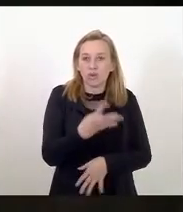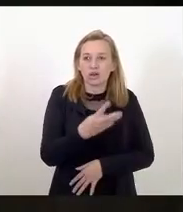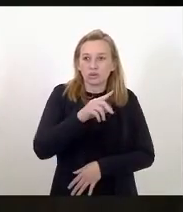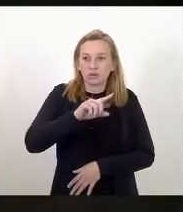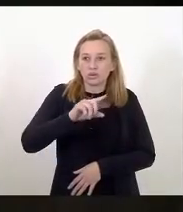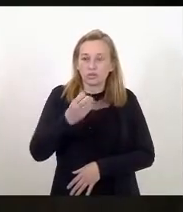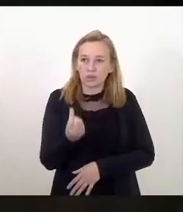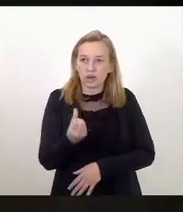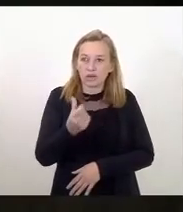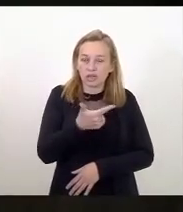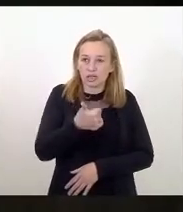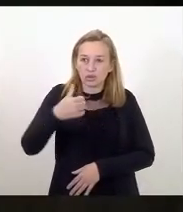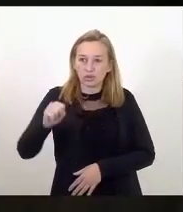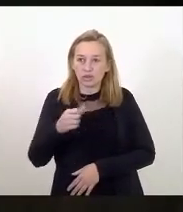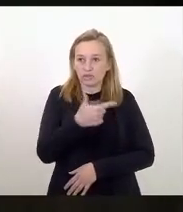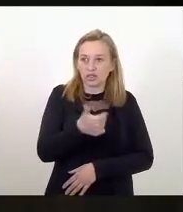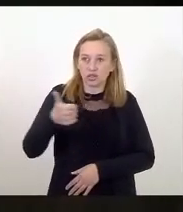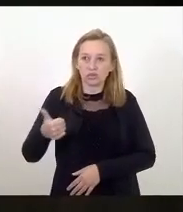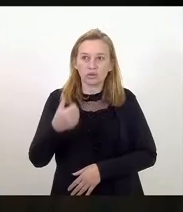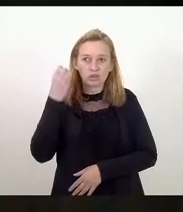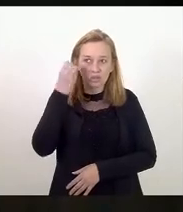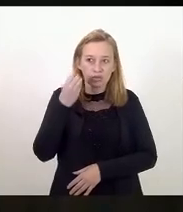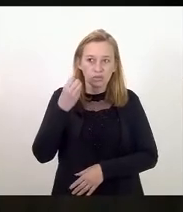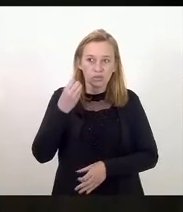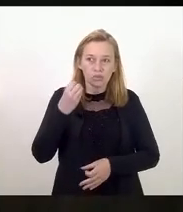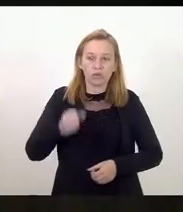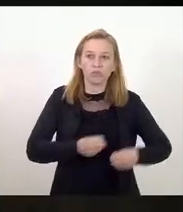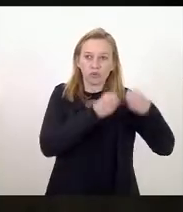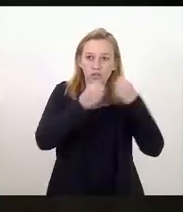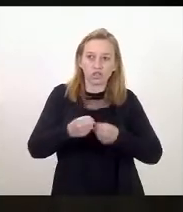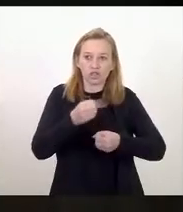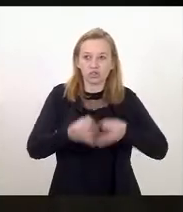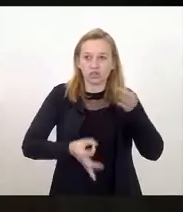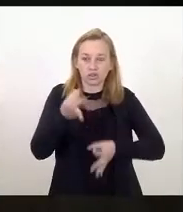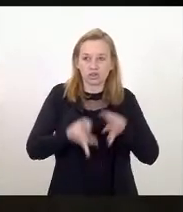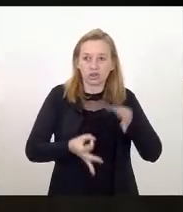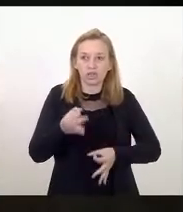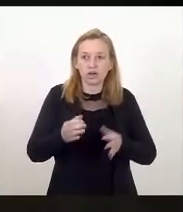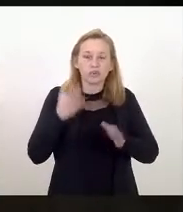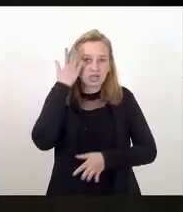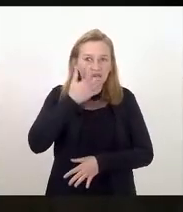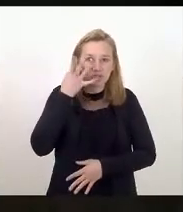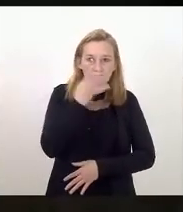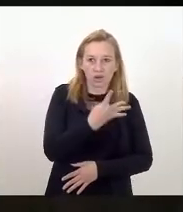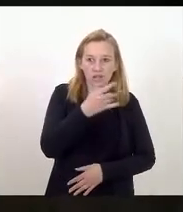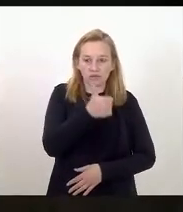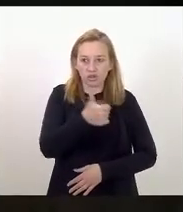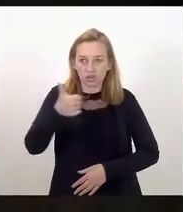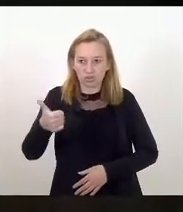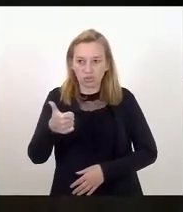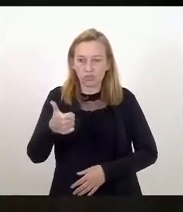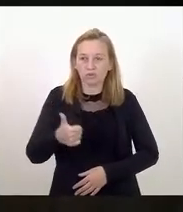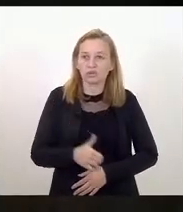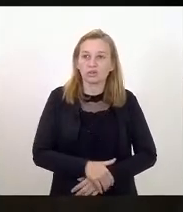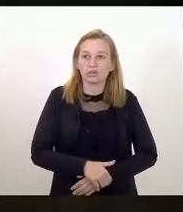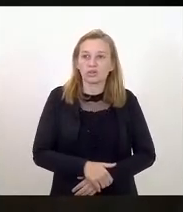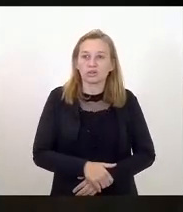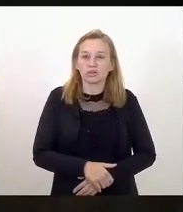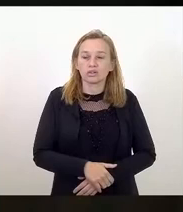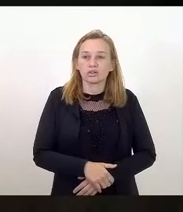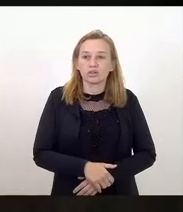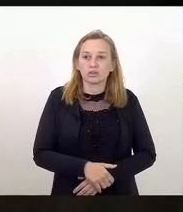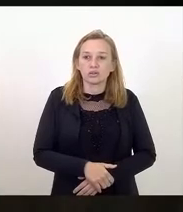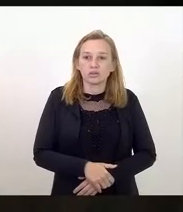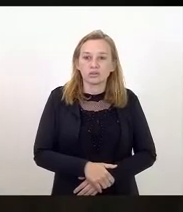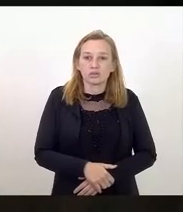4618 de 21 de Autoria do Poder Judiciário mensagem 4 de 21 que estabelece em razão de